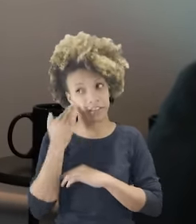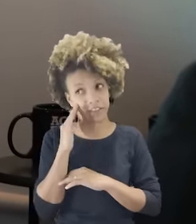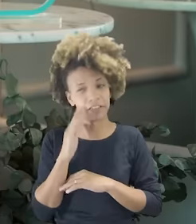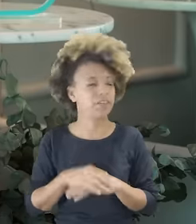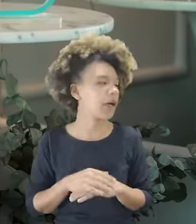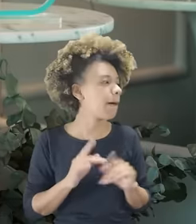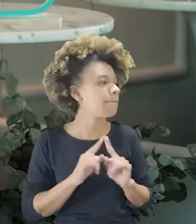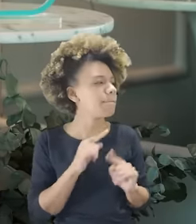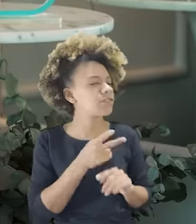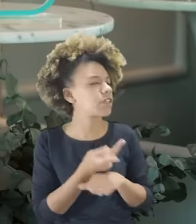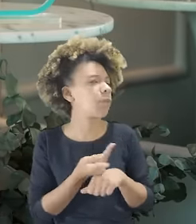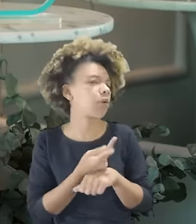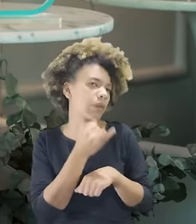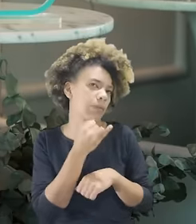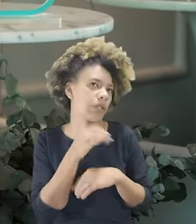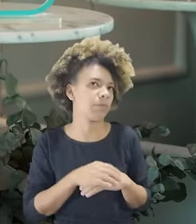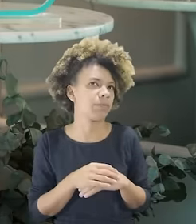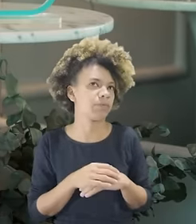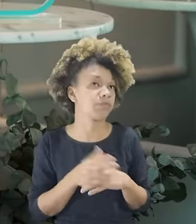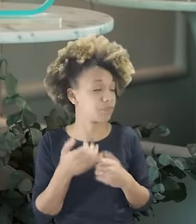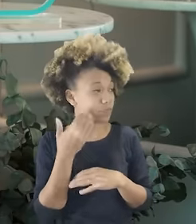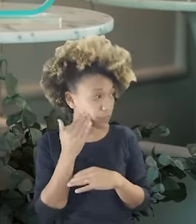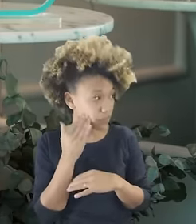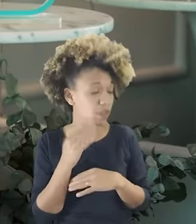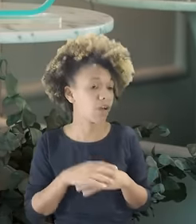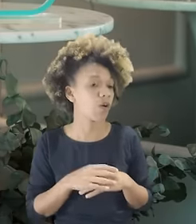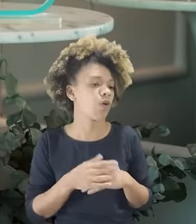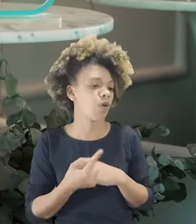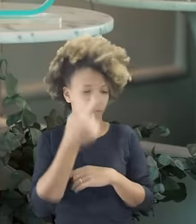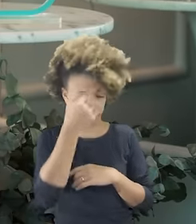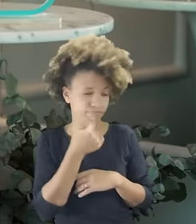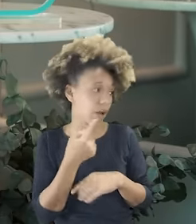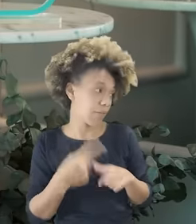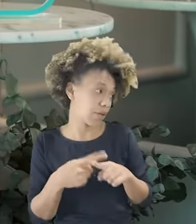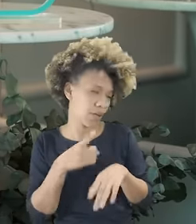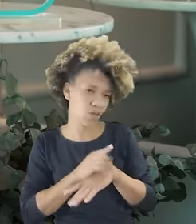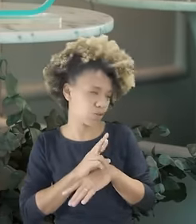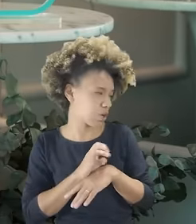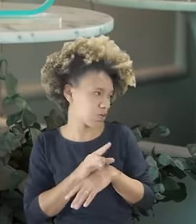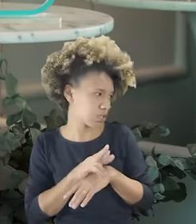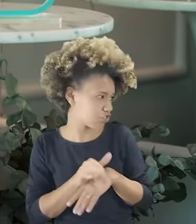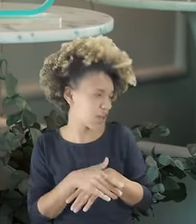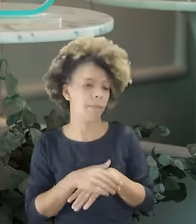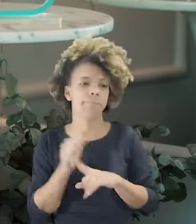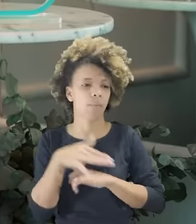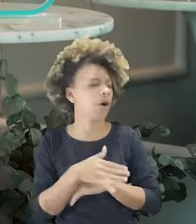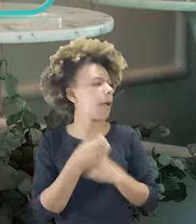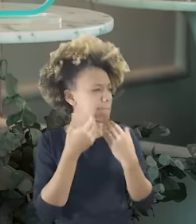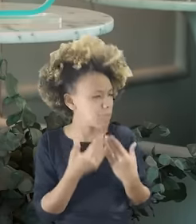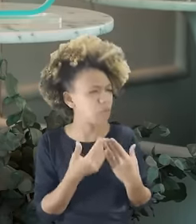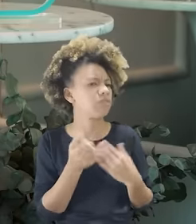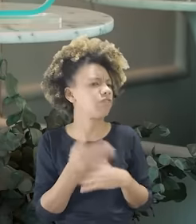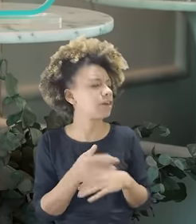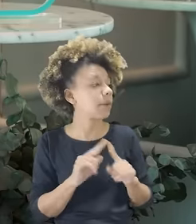entendendo como relevante Você tá buscando alguma coisa eu quero entender a tua cabeça como personagem assim que a doutora Rosângela bombou ela é muito boa o